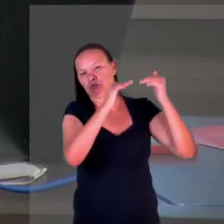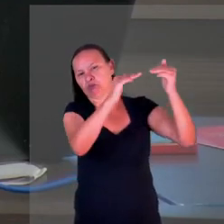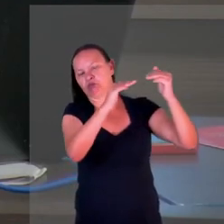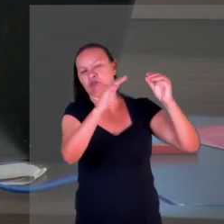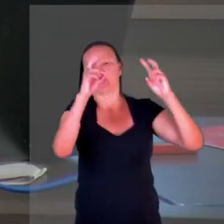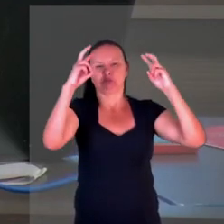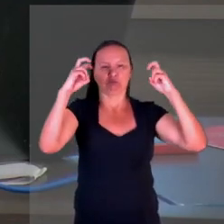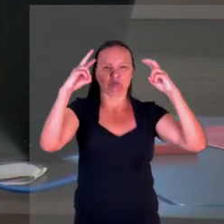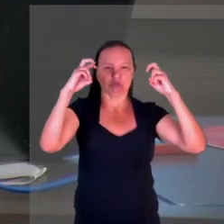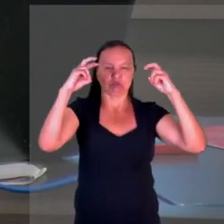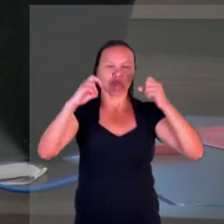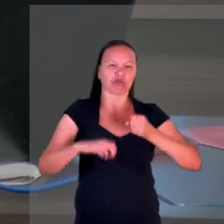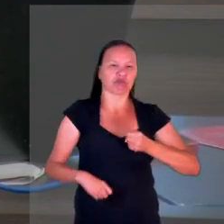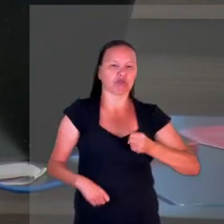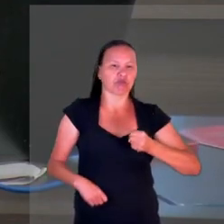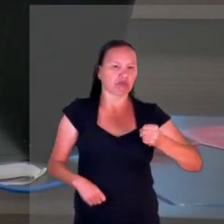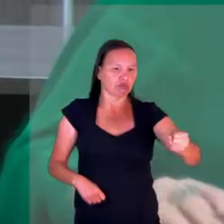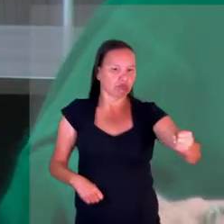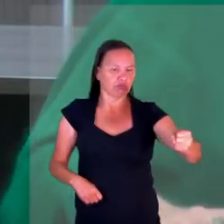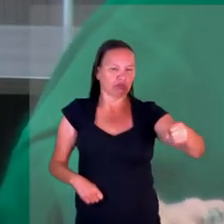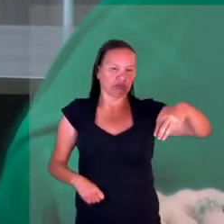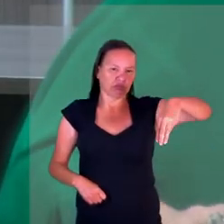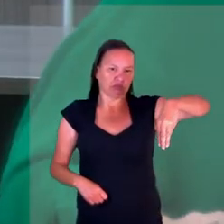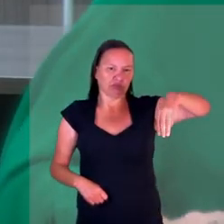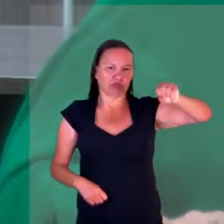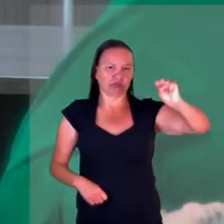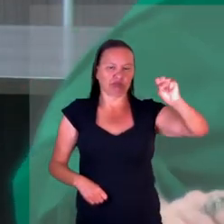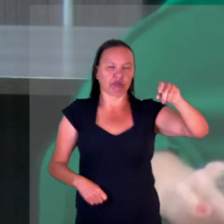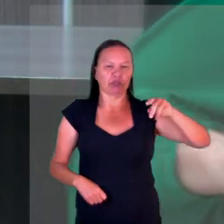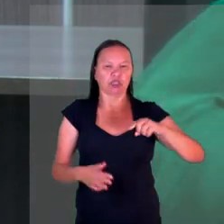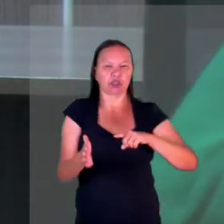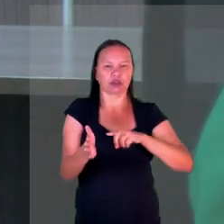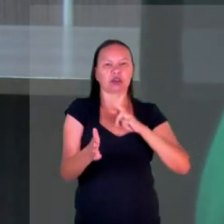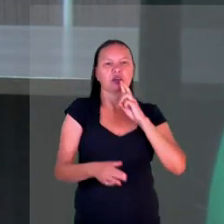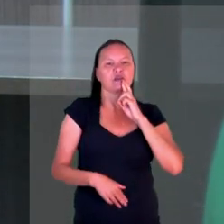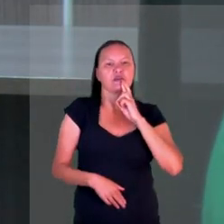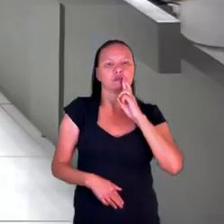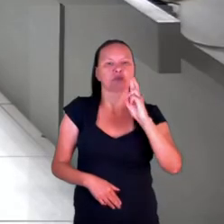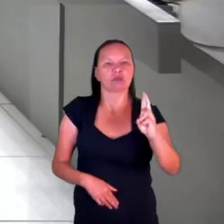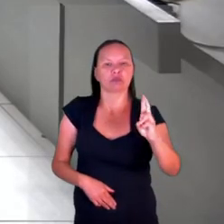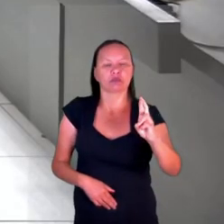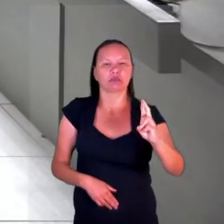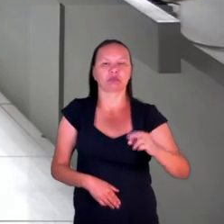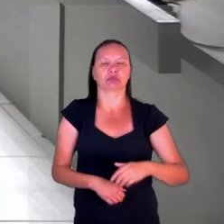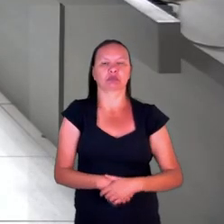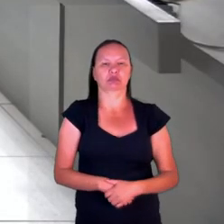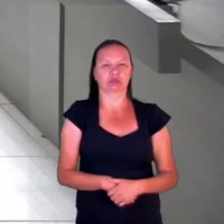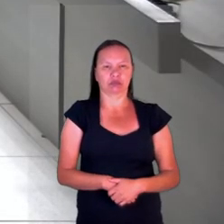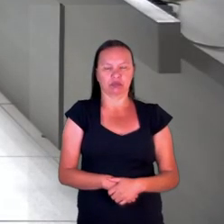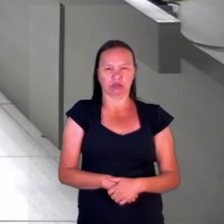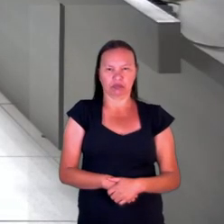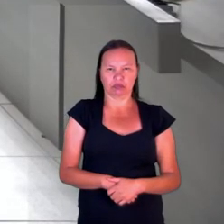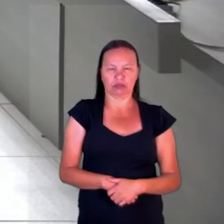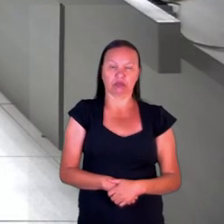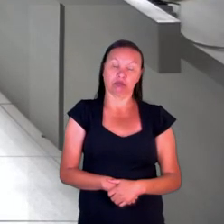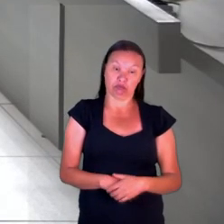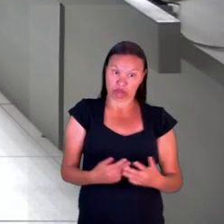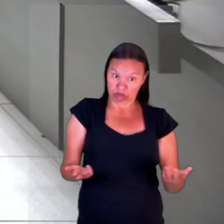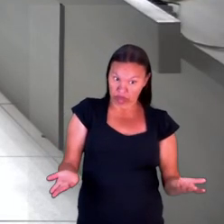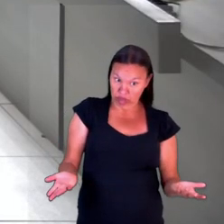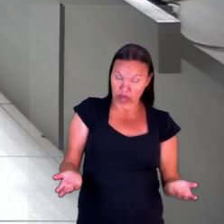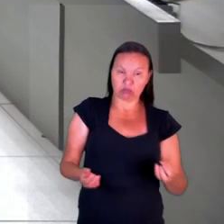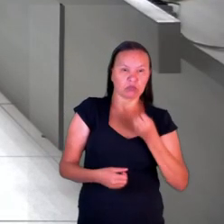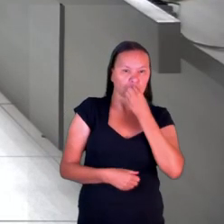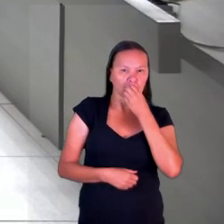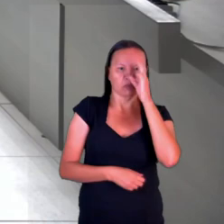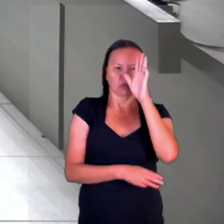pronto com a palavra Dra Mir para resposta mente como foi me pedido né boa